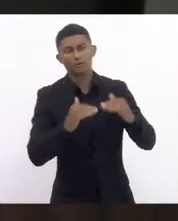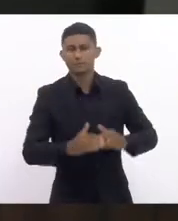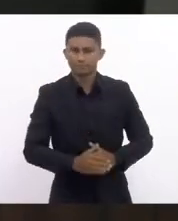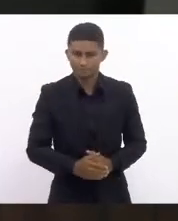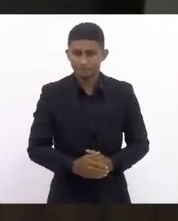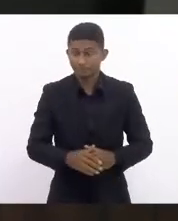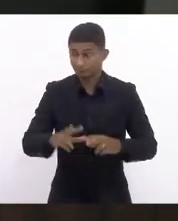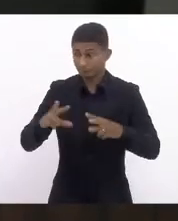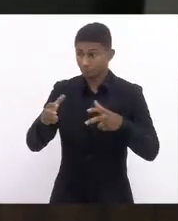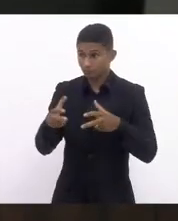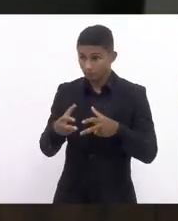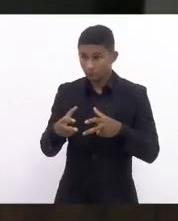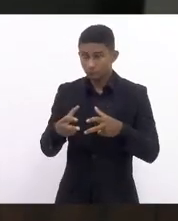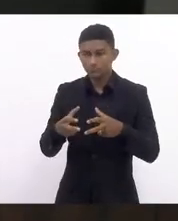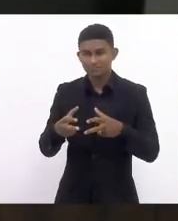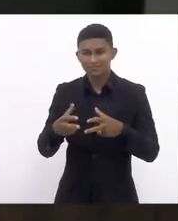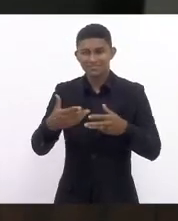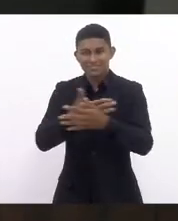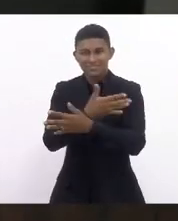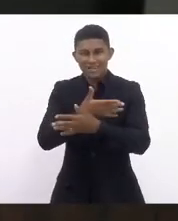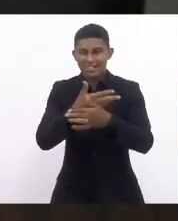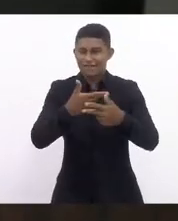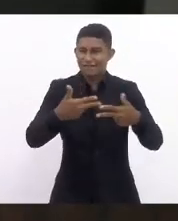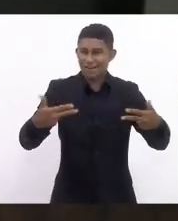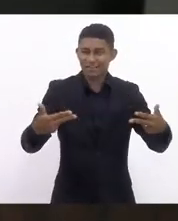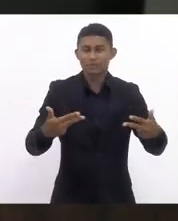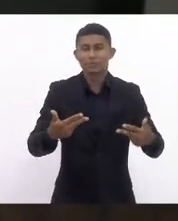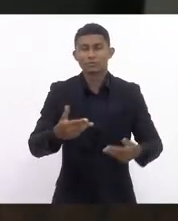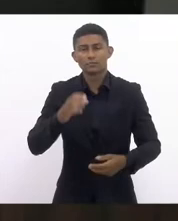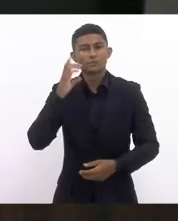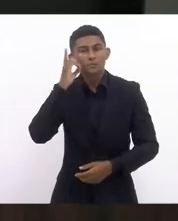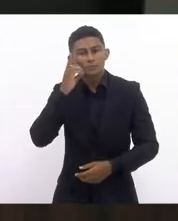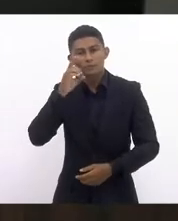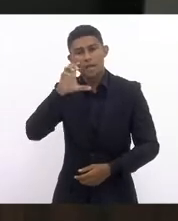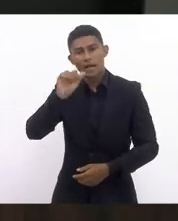Pela Comissão de Assuntos Municipais, deputado Carlos Macedo.